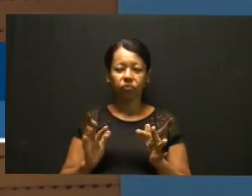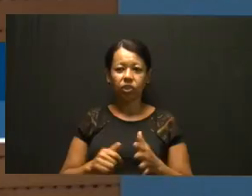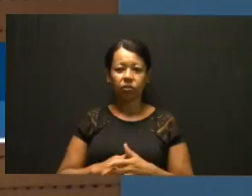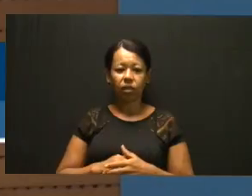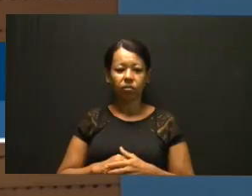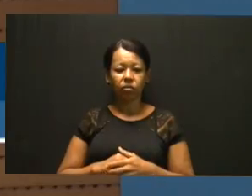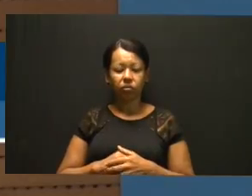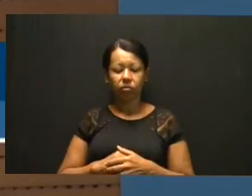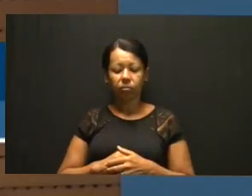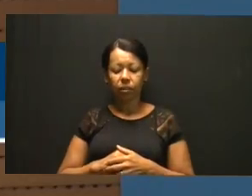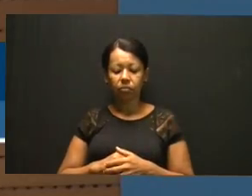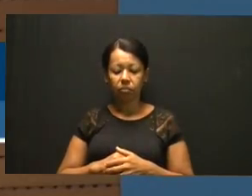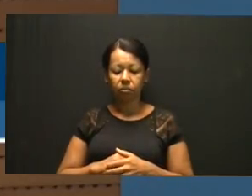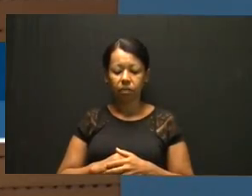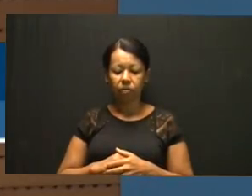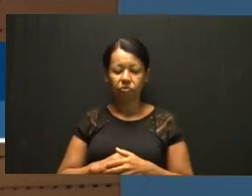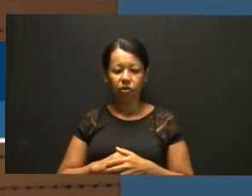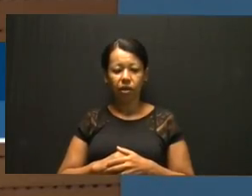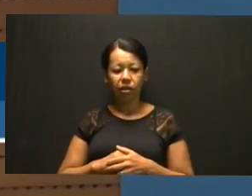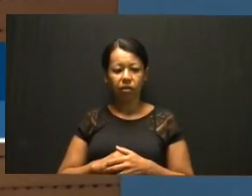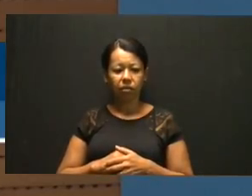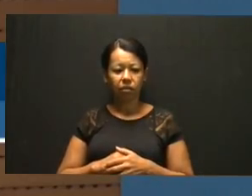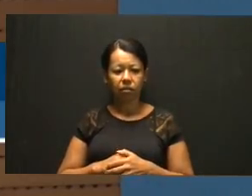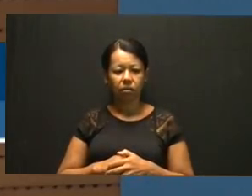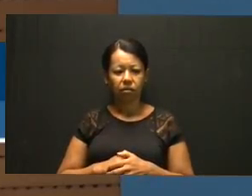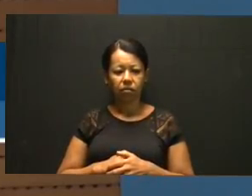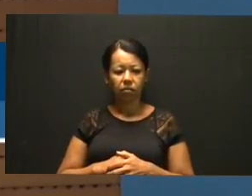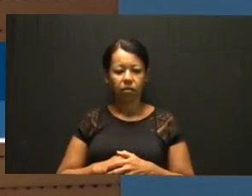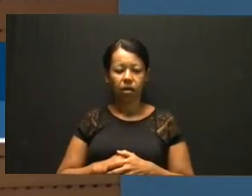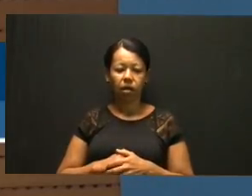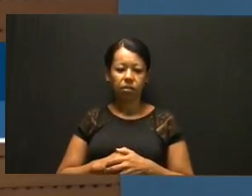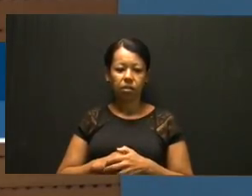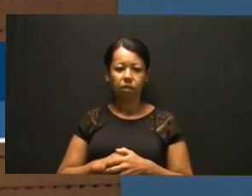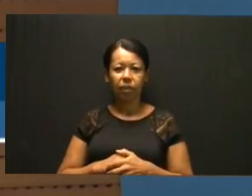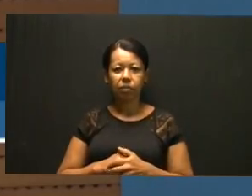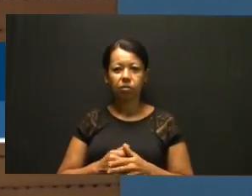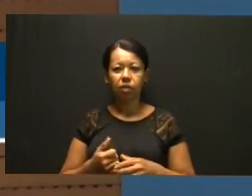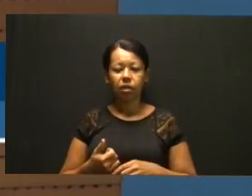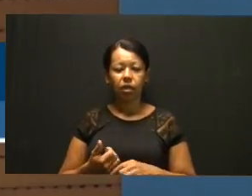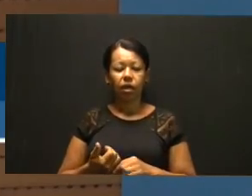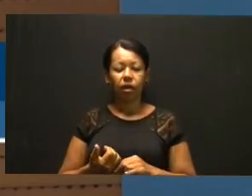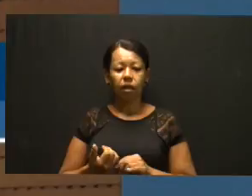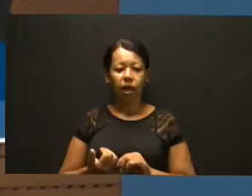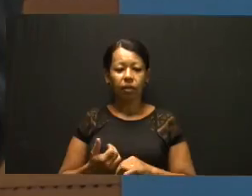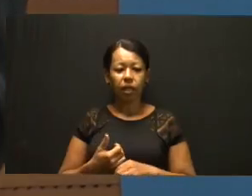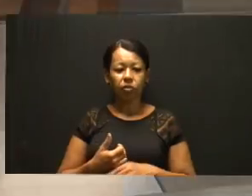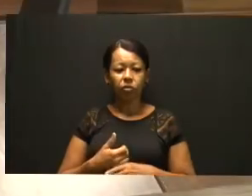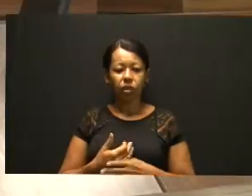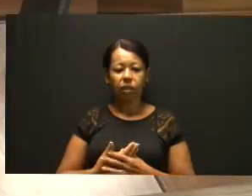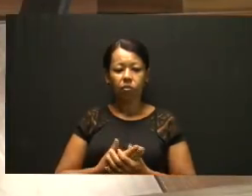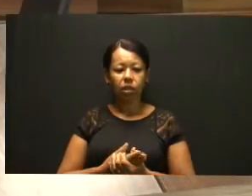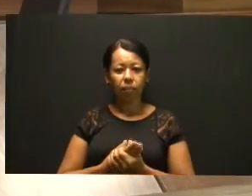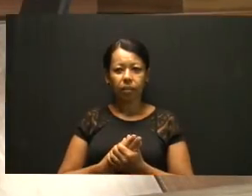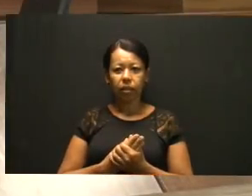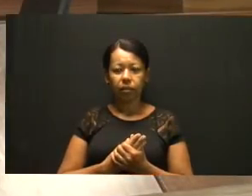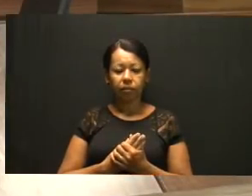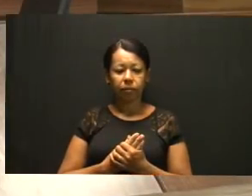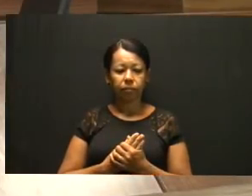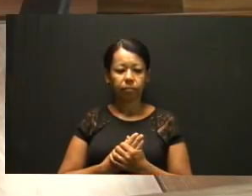instalem esses painéis. Essa é a minha fala e, desde já, o voto favorável. Continua a discussão, parecer.